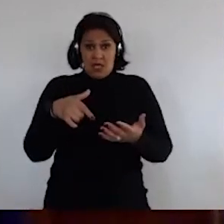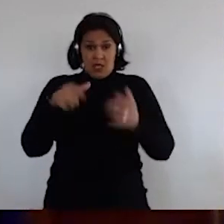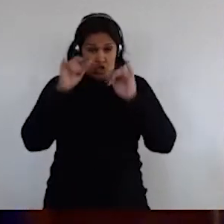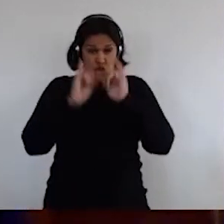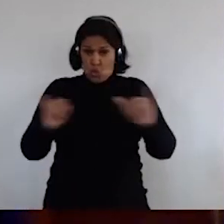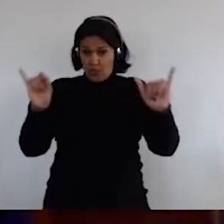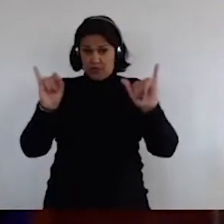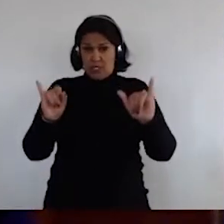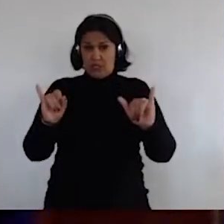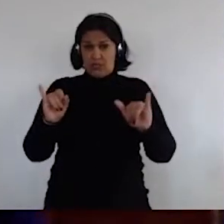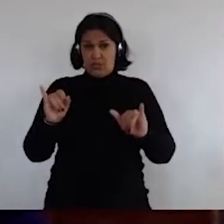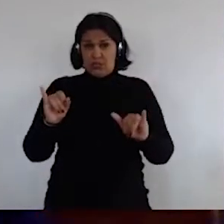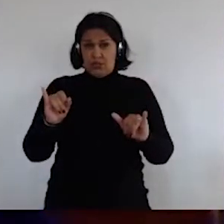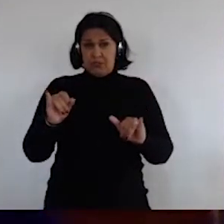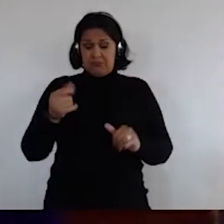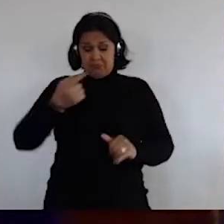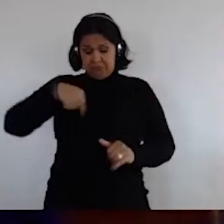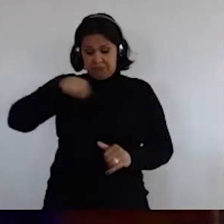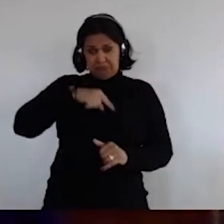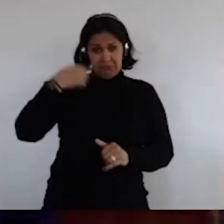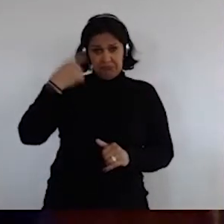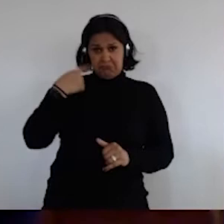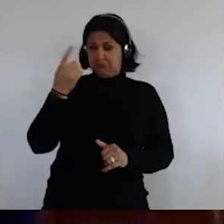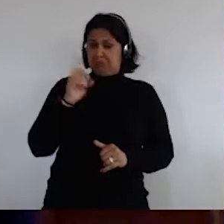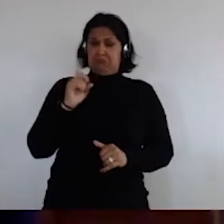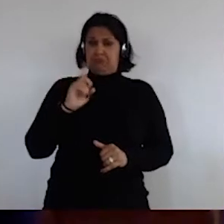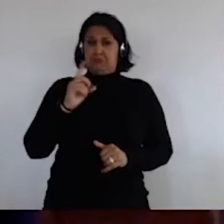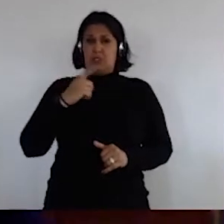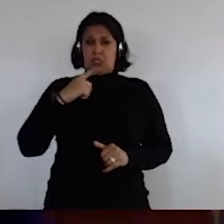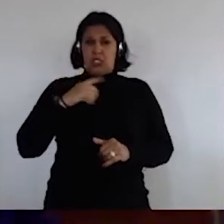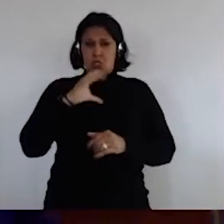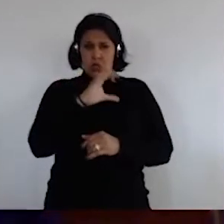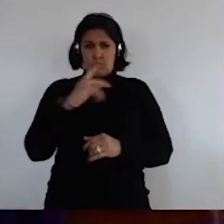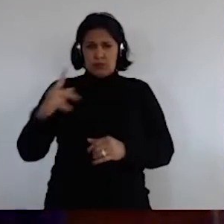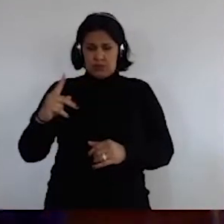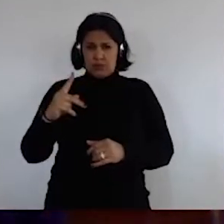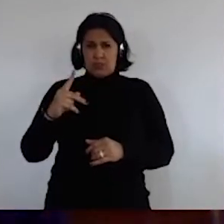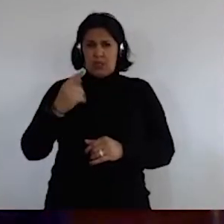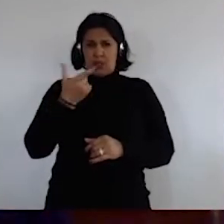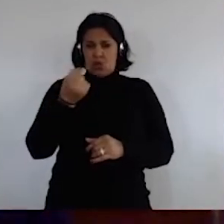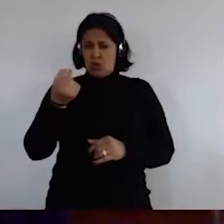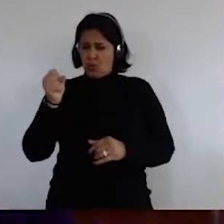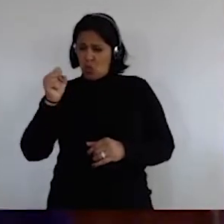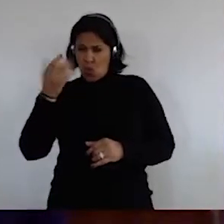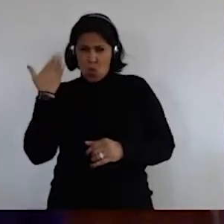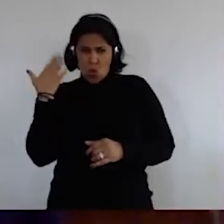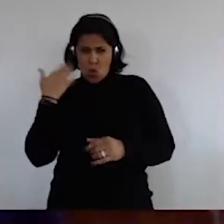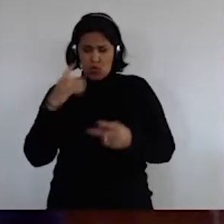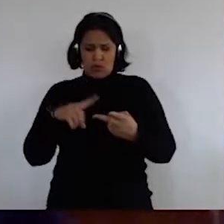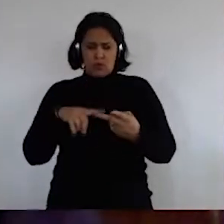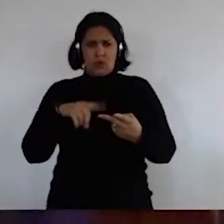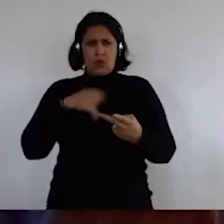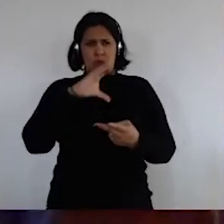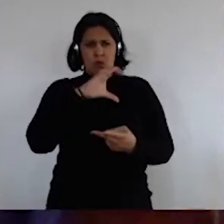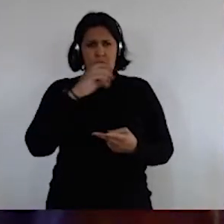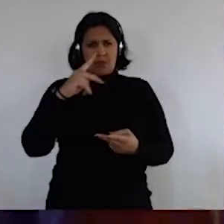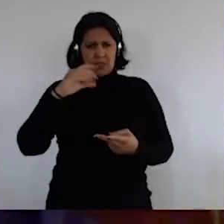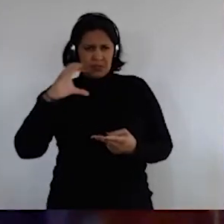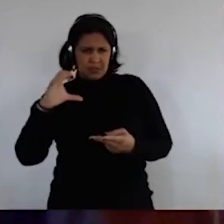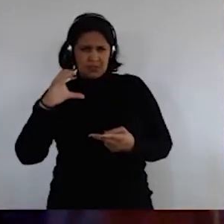sim, já no Código de Processo Penal, desde 2008, no Código Civil, no Código de Processo Civil,